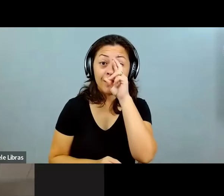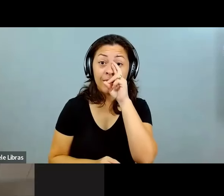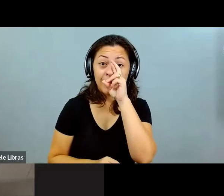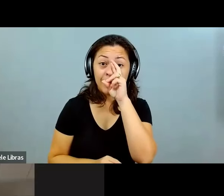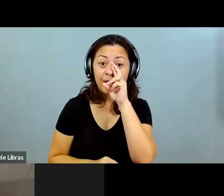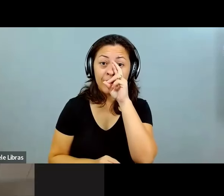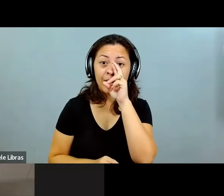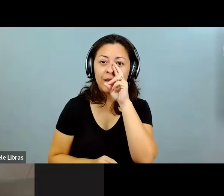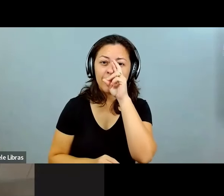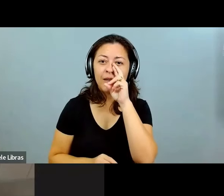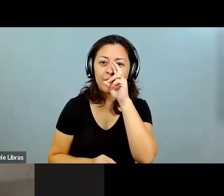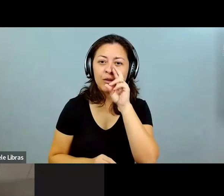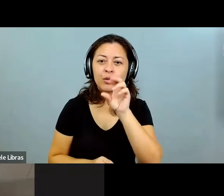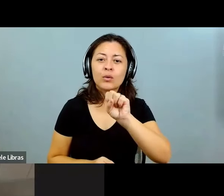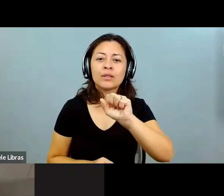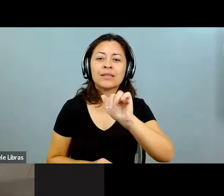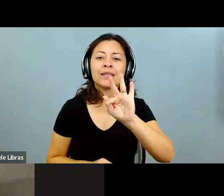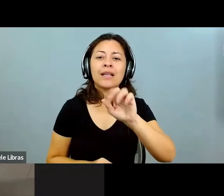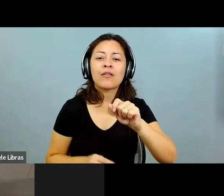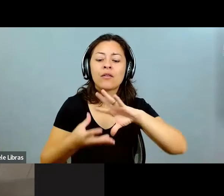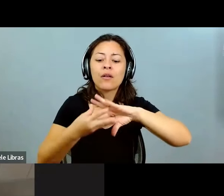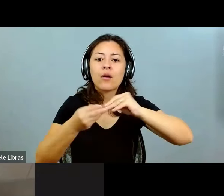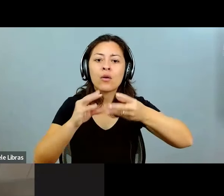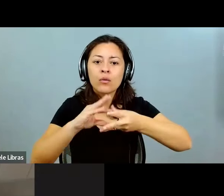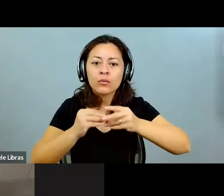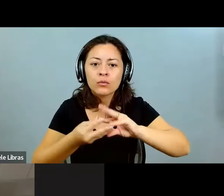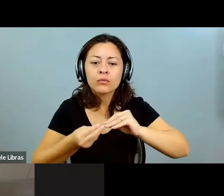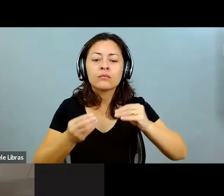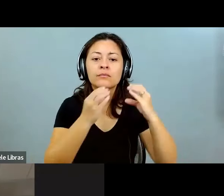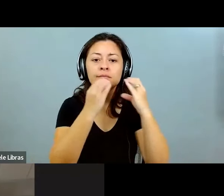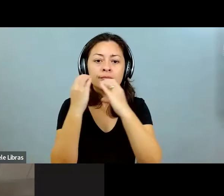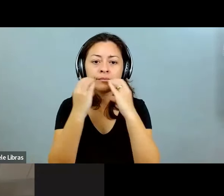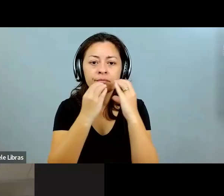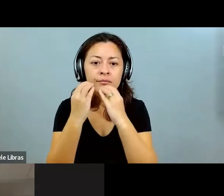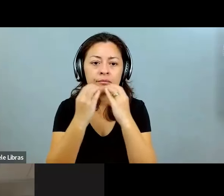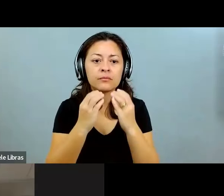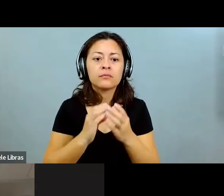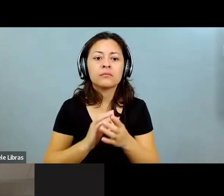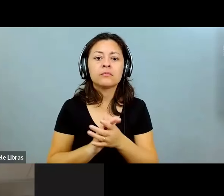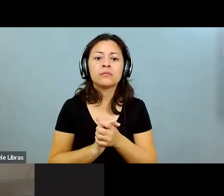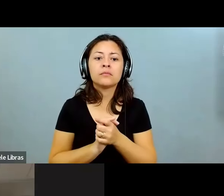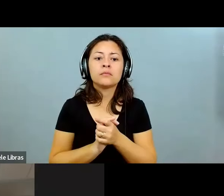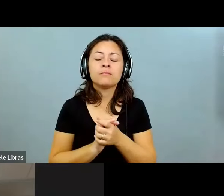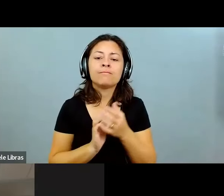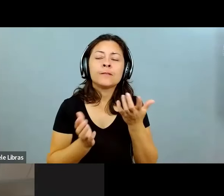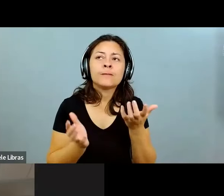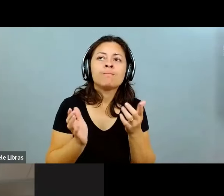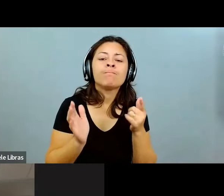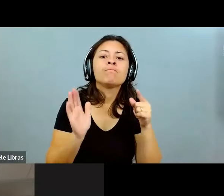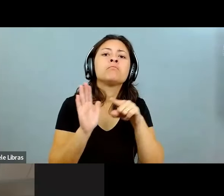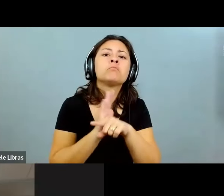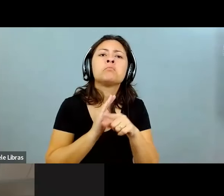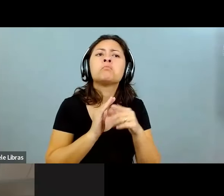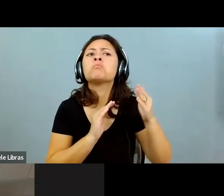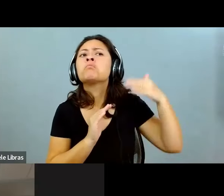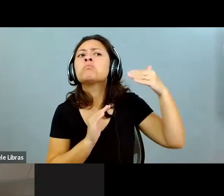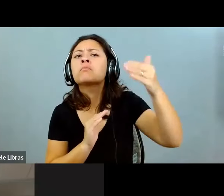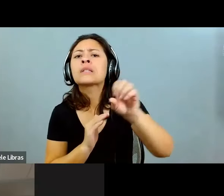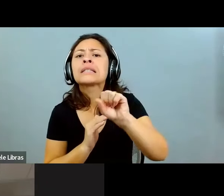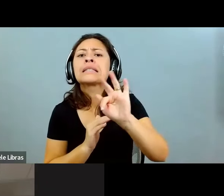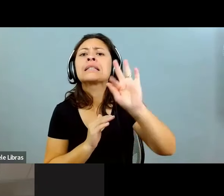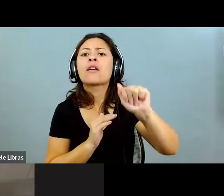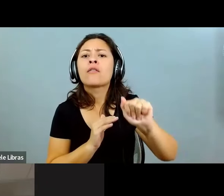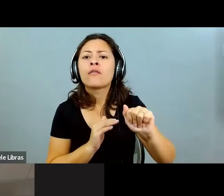algodão e de milho acho que se a gente tivesse faz feito escol duas três semanas atrás a a pergunta seria de uma perspectiva de uma sfa de